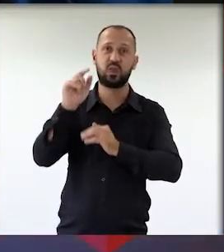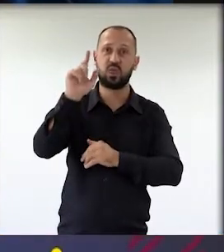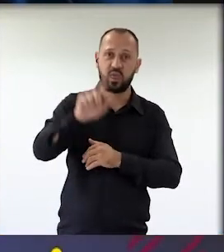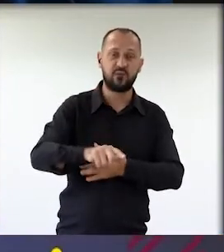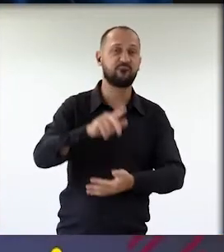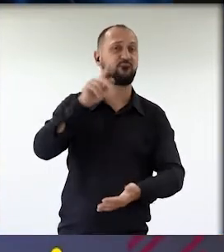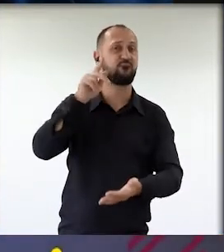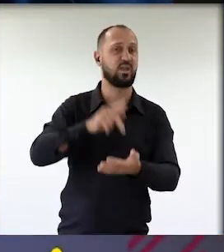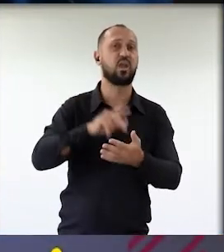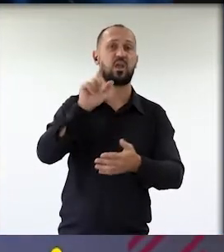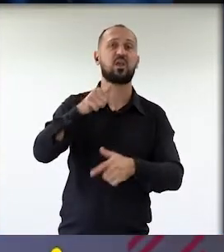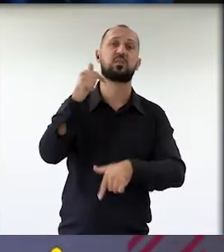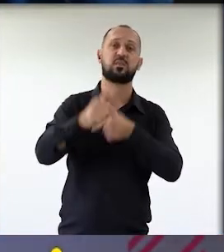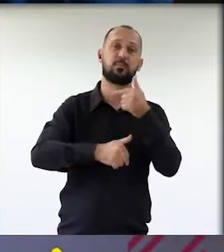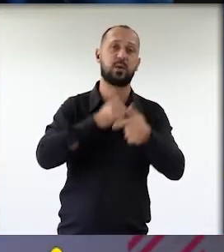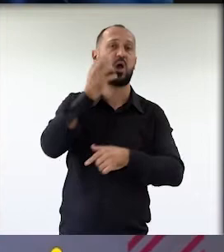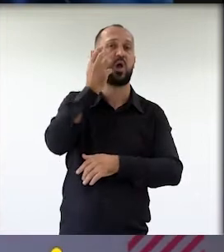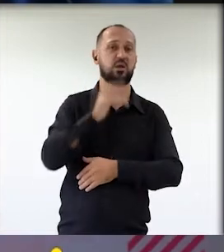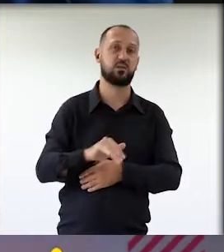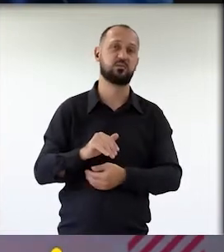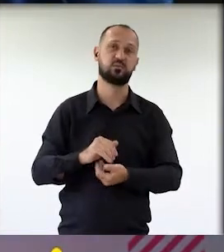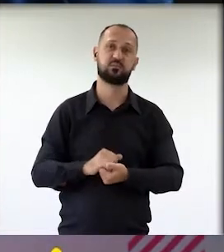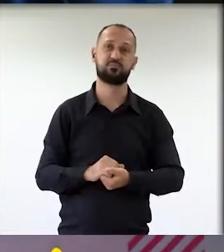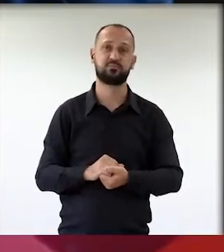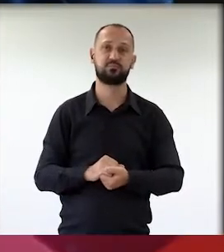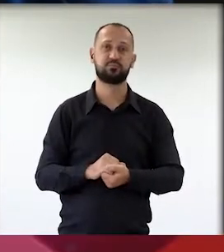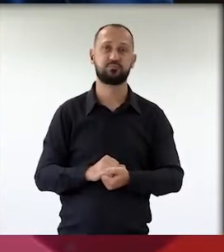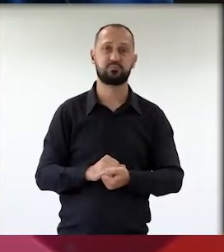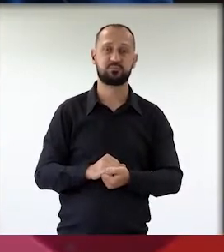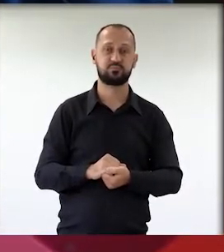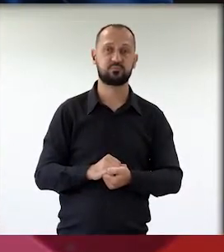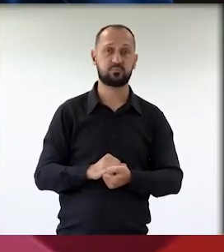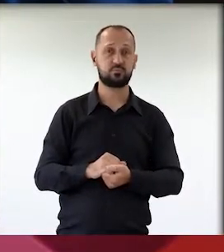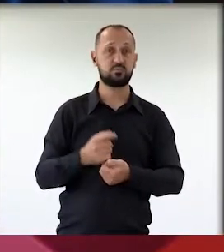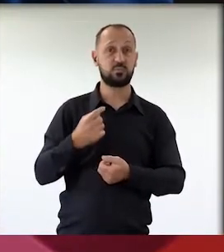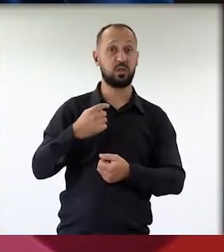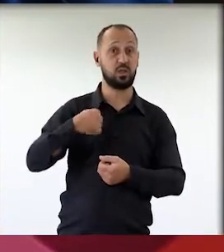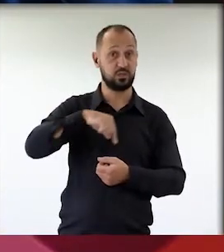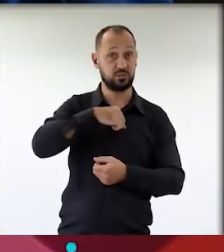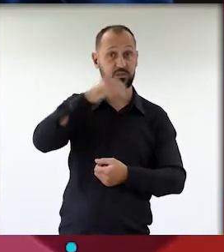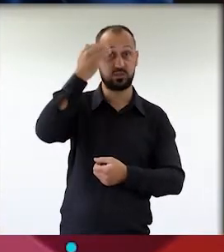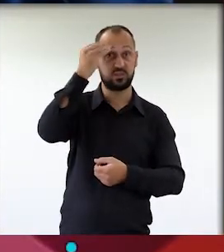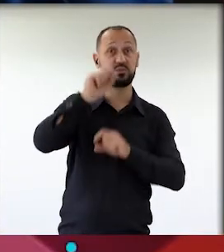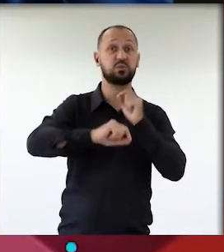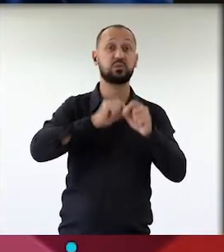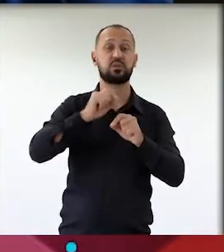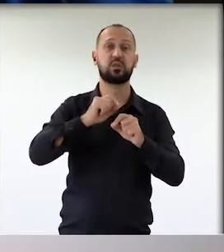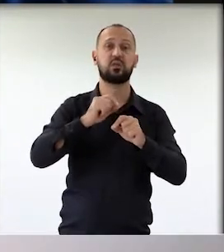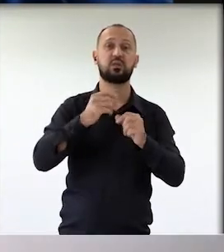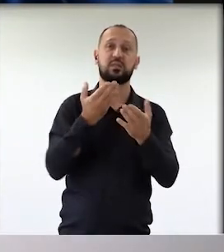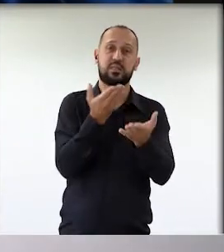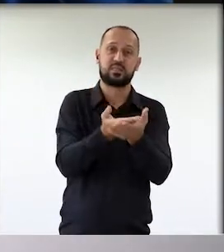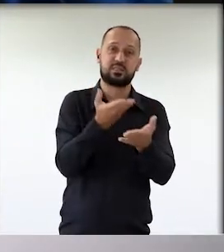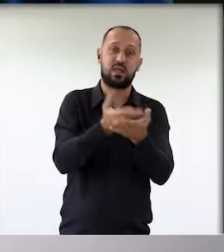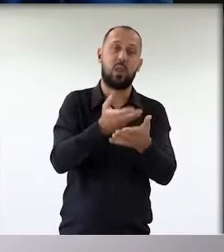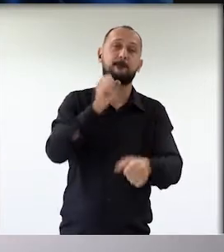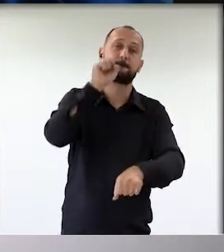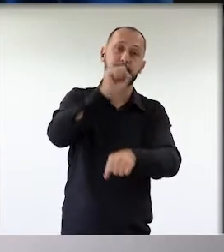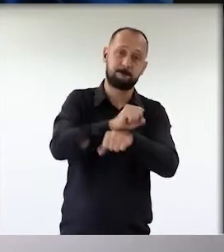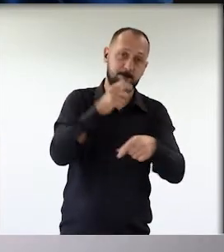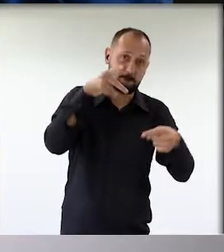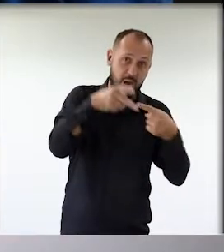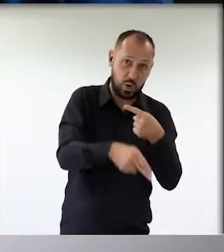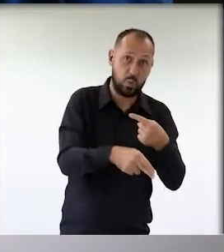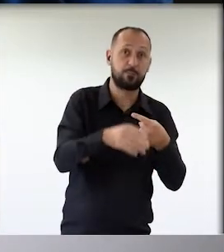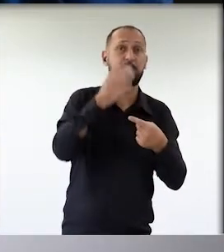parentes. Então, isso é sim uma situação de trabalho infantil, né? Nós entendemos que a suspensão das aulas